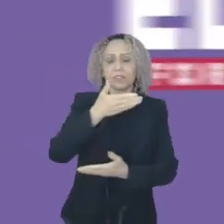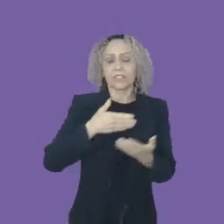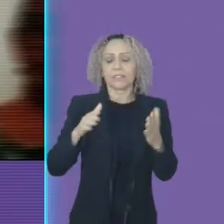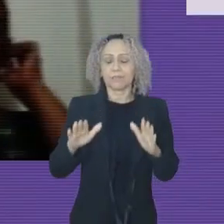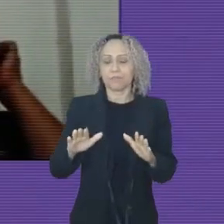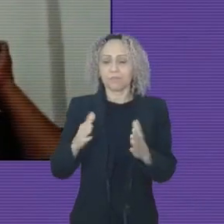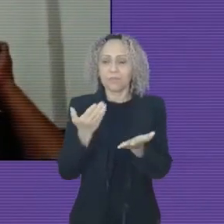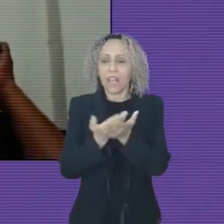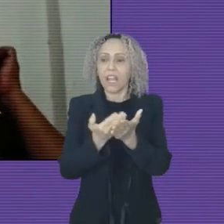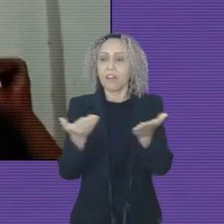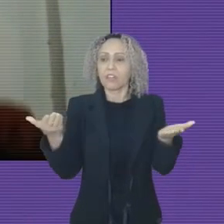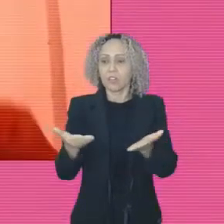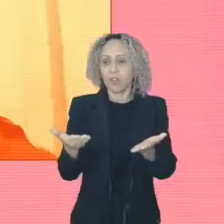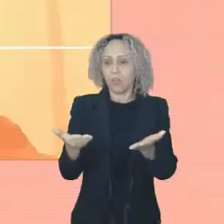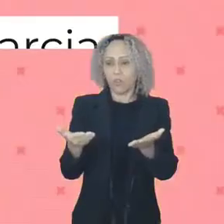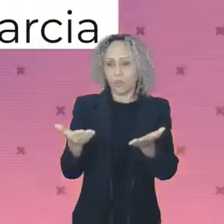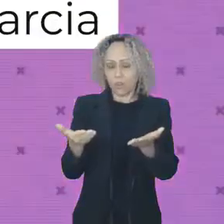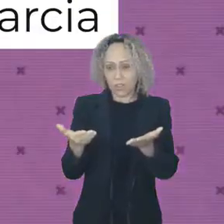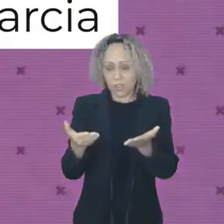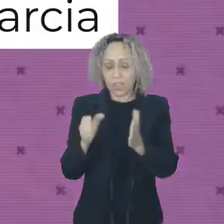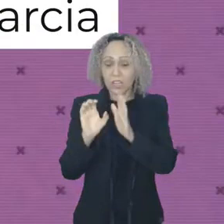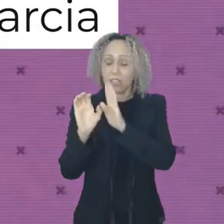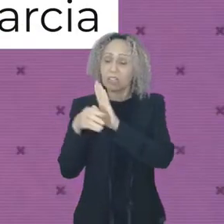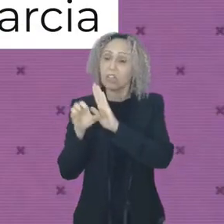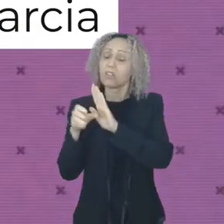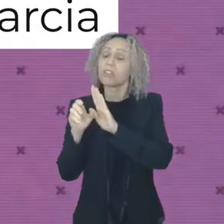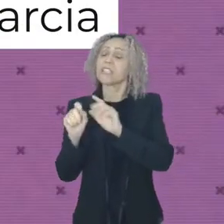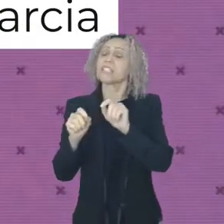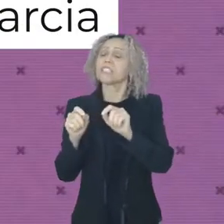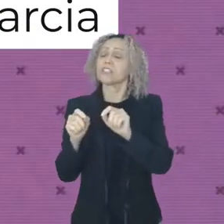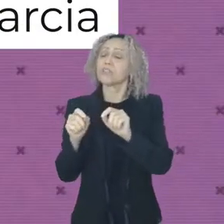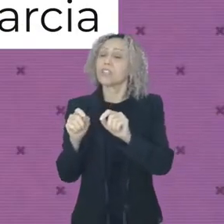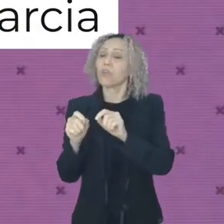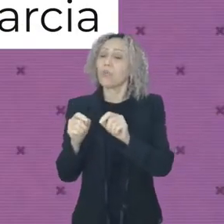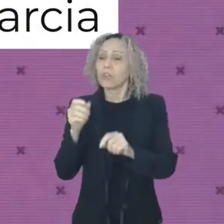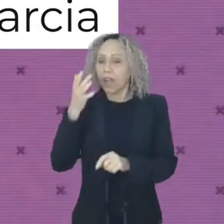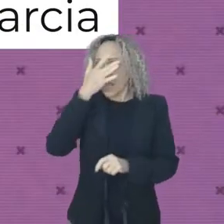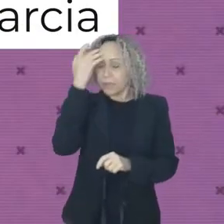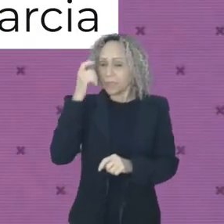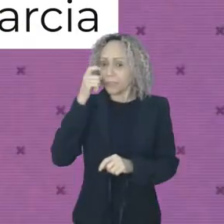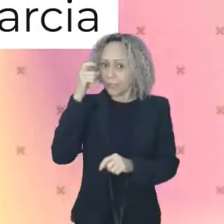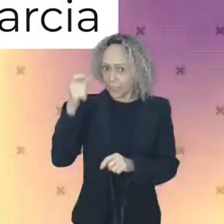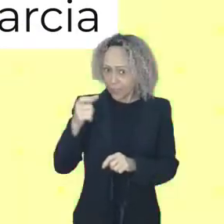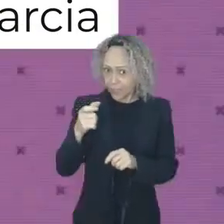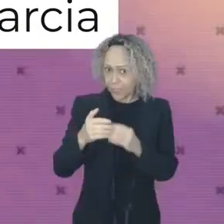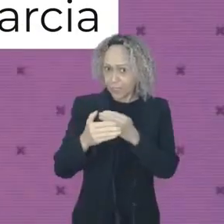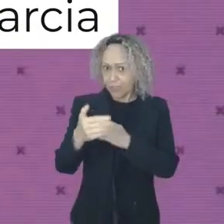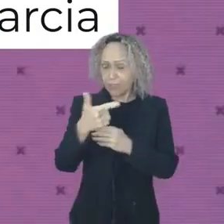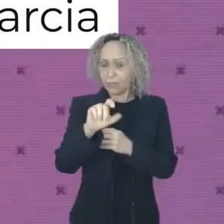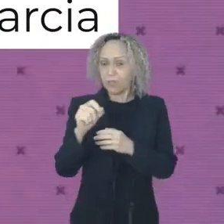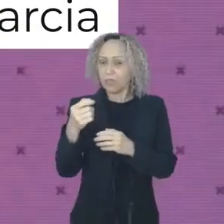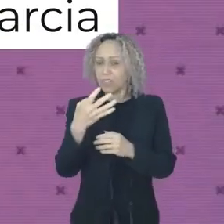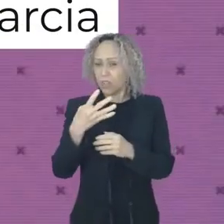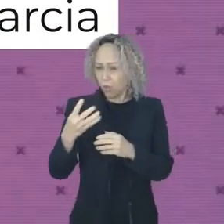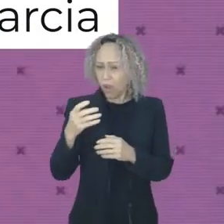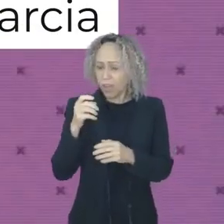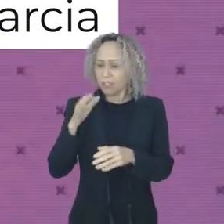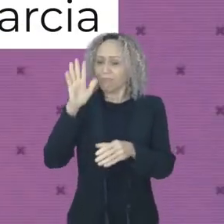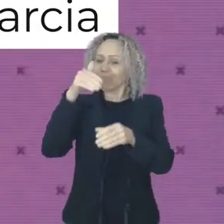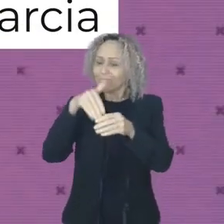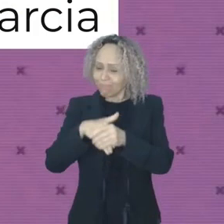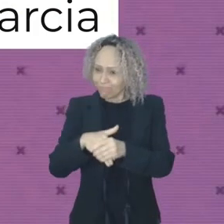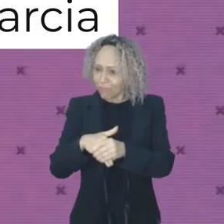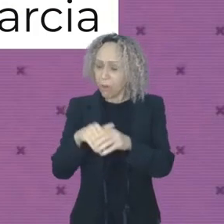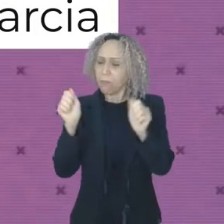de hoje, Nádia Garcia trouxe exemplos de conteúdos que as interessadas em participar das eleições de 2024 podem usar como